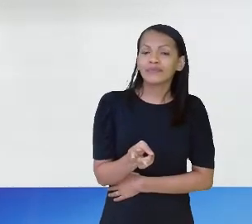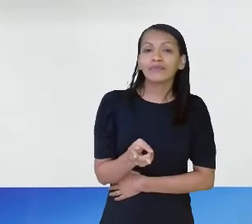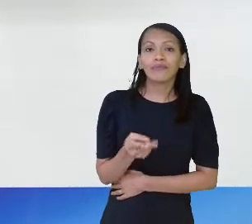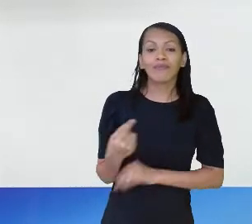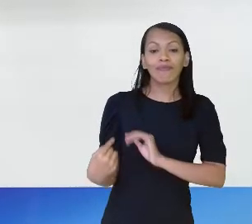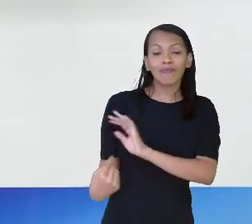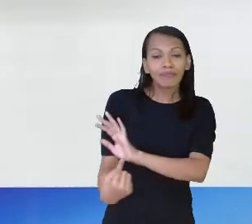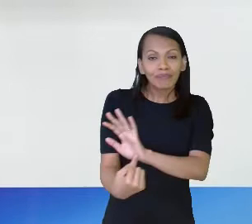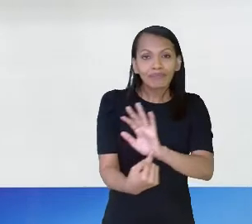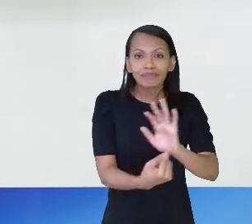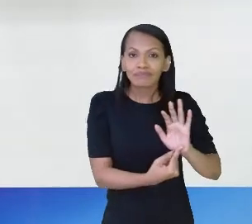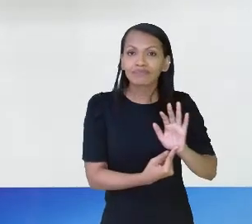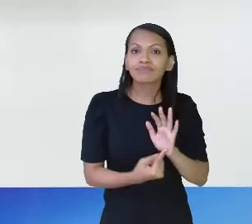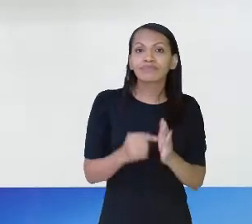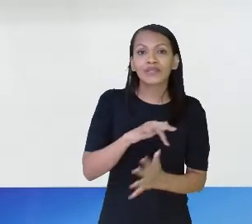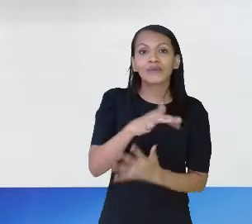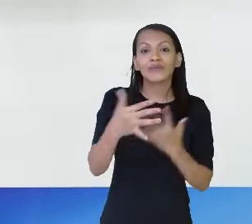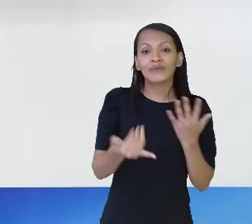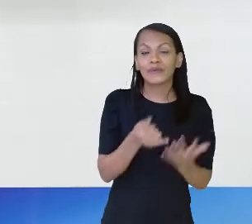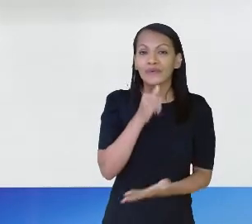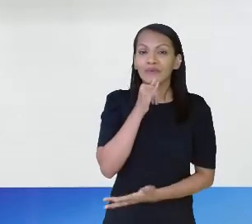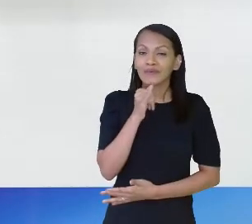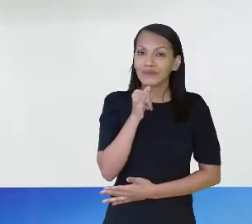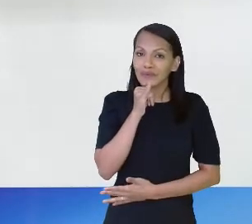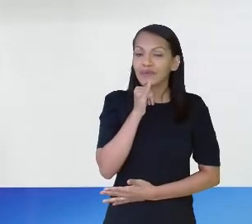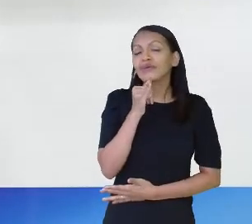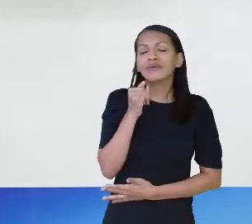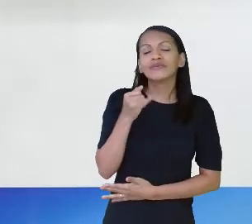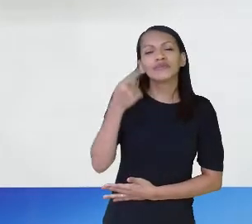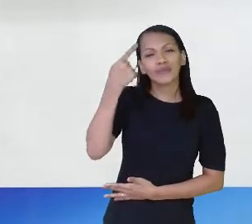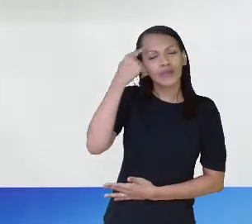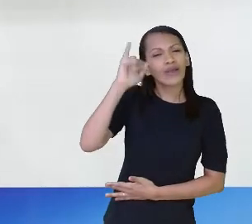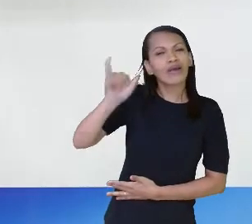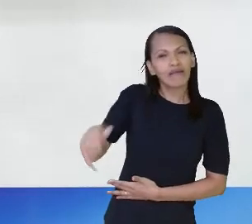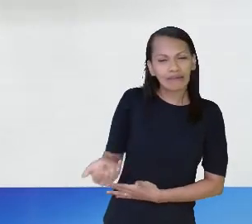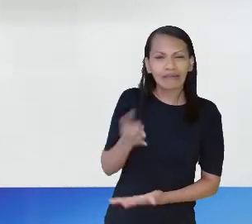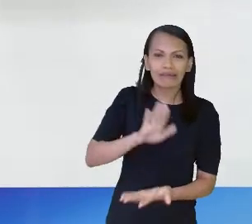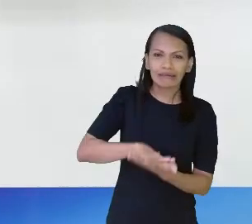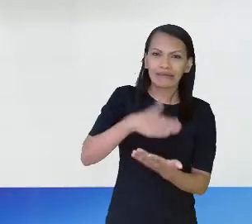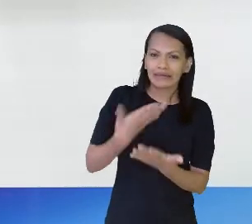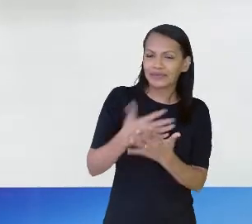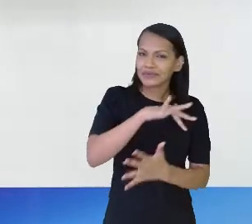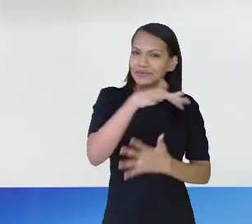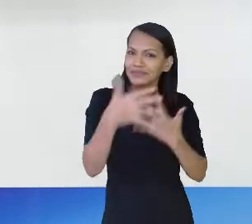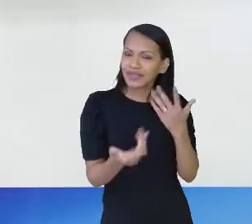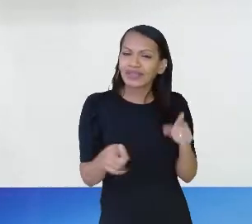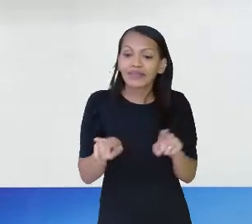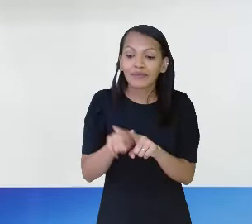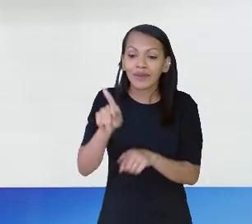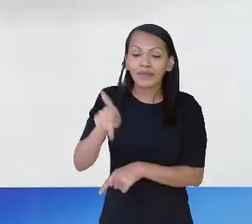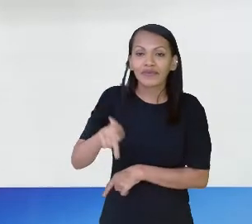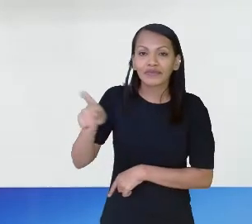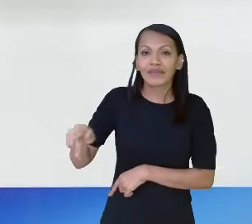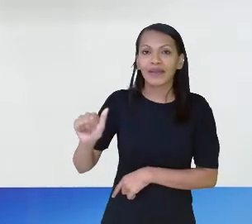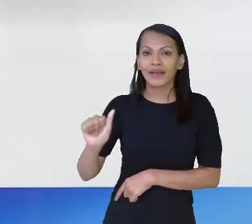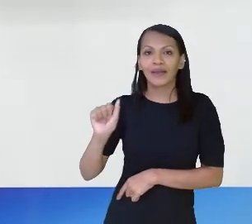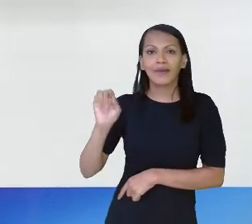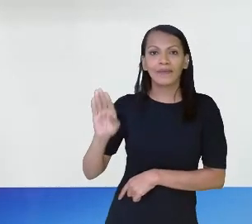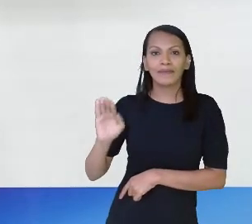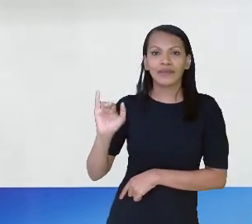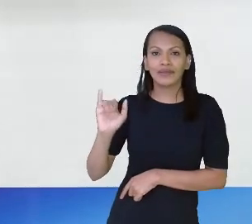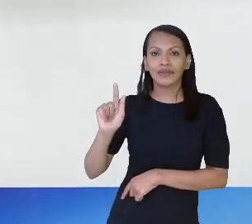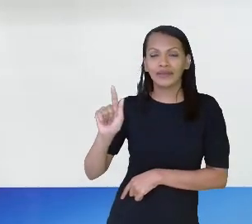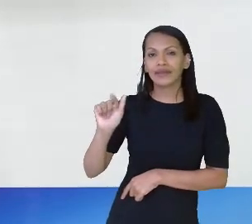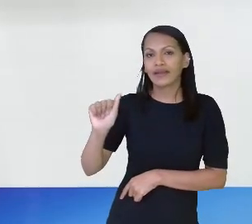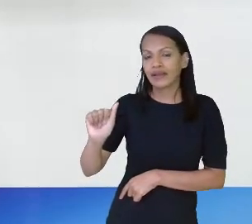trazendo, né? Jéssica, por exemplo, está na interpretação de Libras, professora Abigail na interação, todo mundo junto para